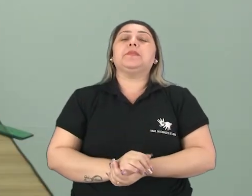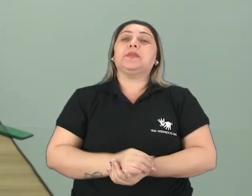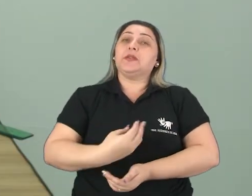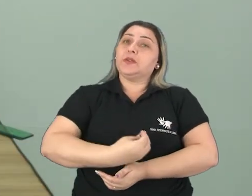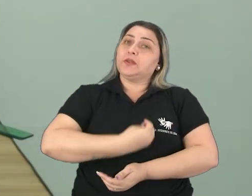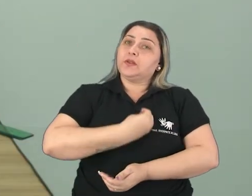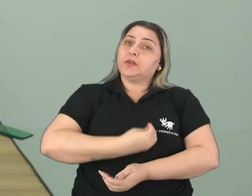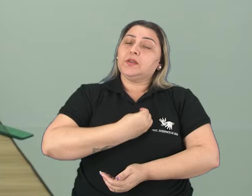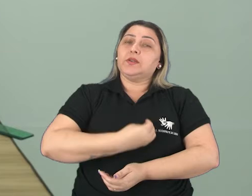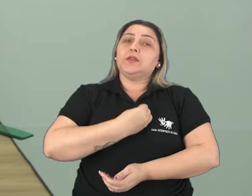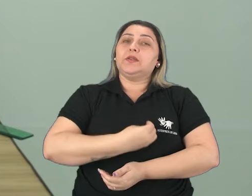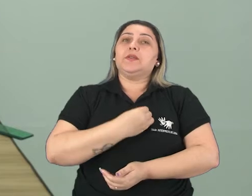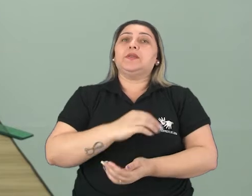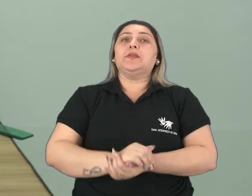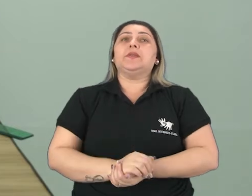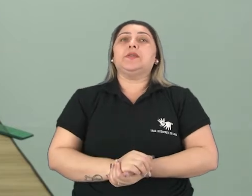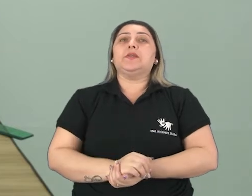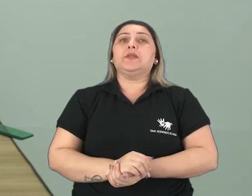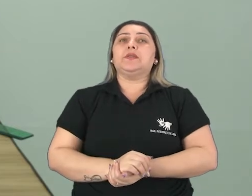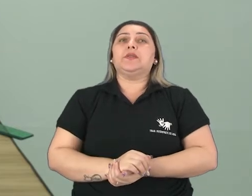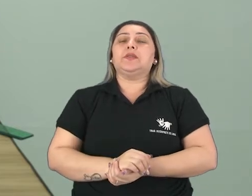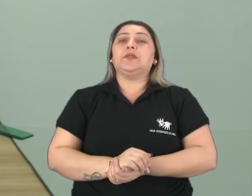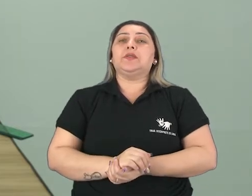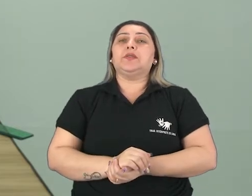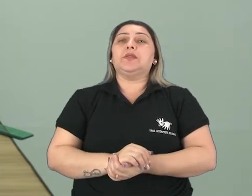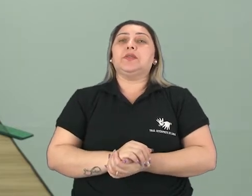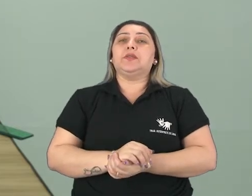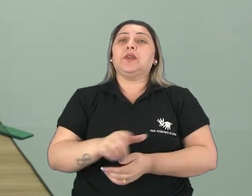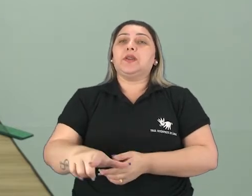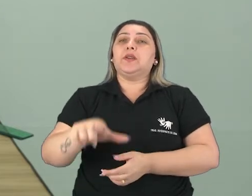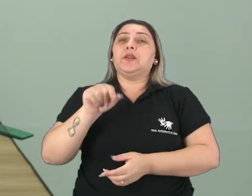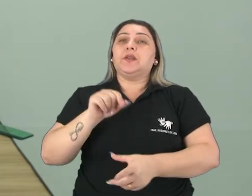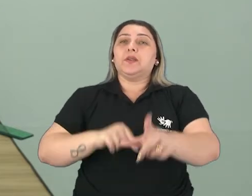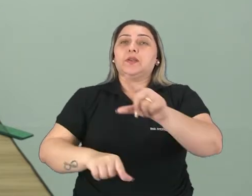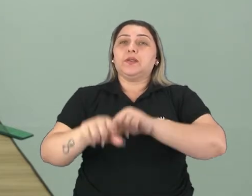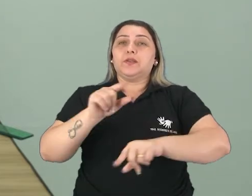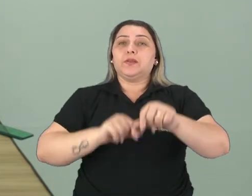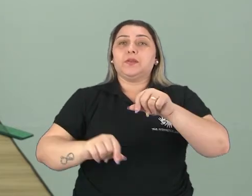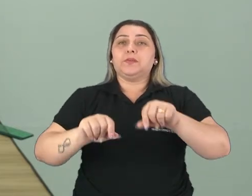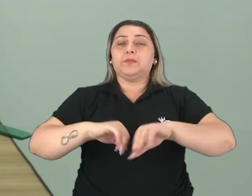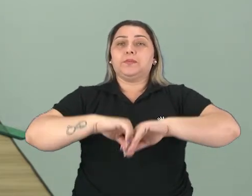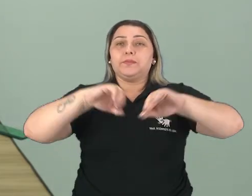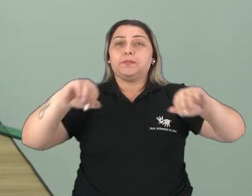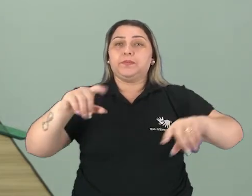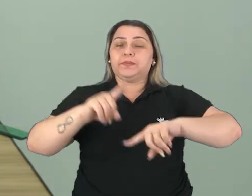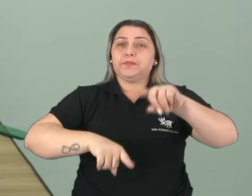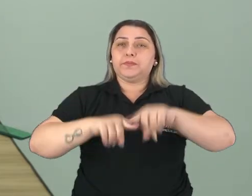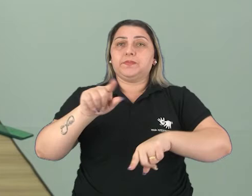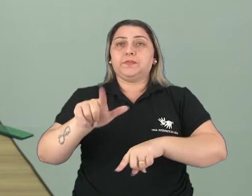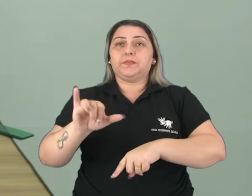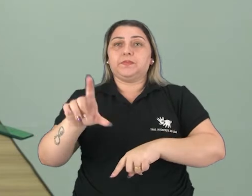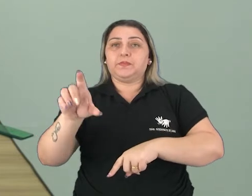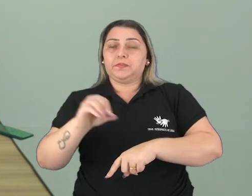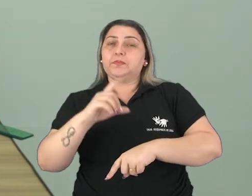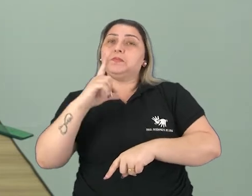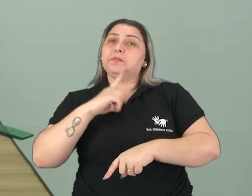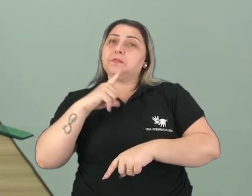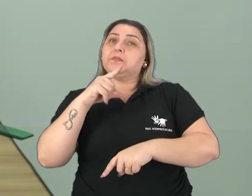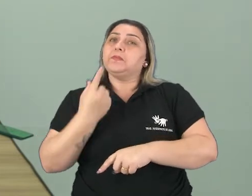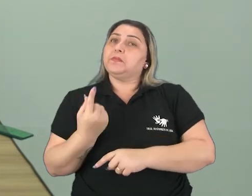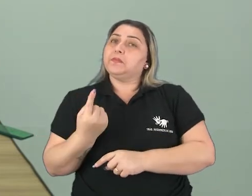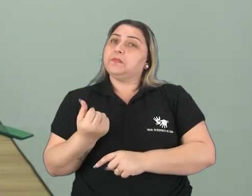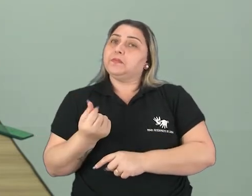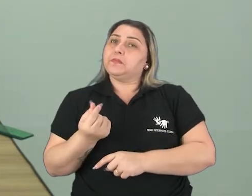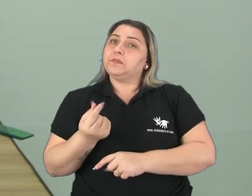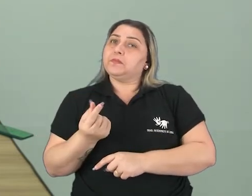sobrevivem desse processo de coleta de lixo, né, para separação desses produtos, para que elas tenham uma renda.